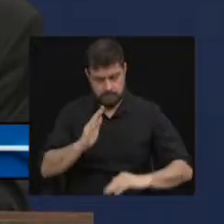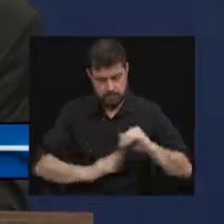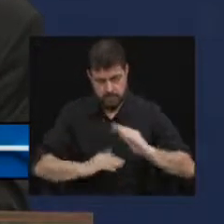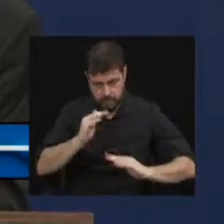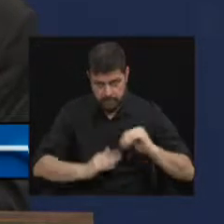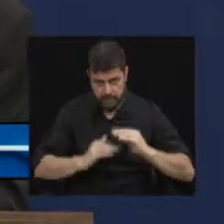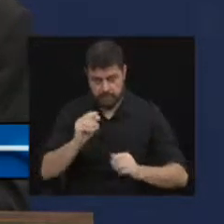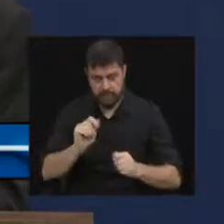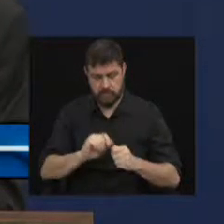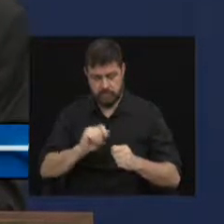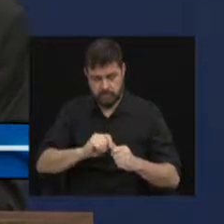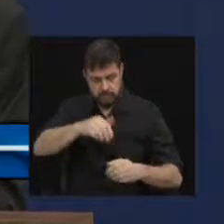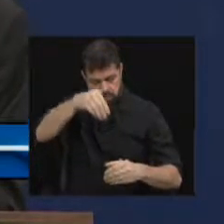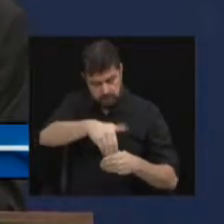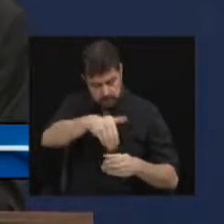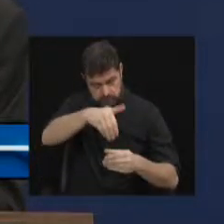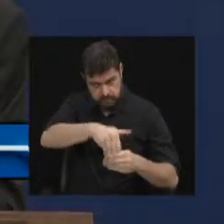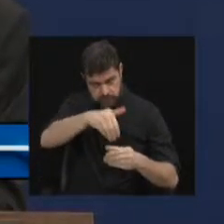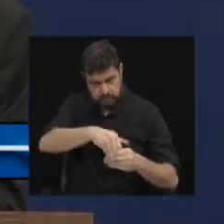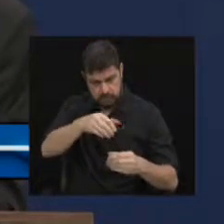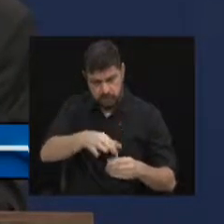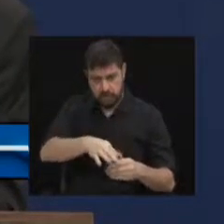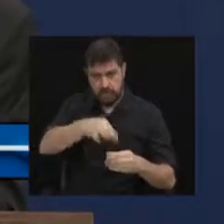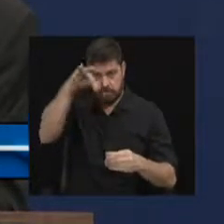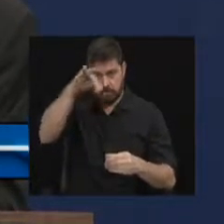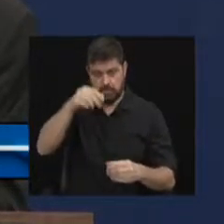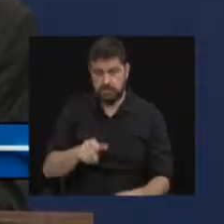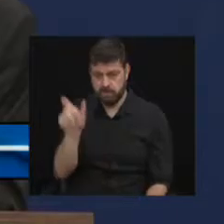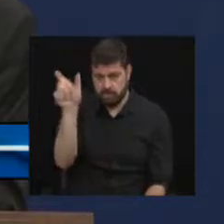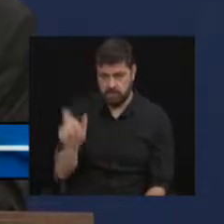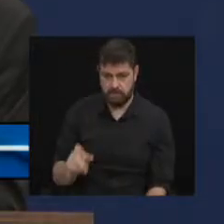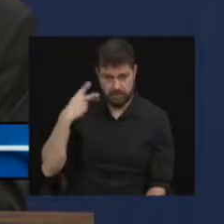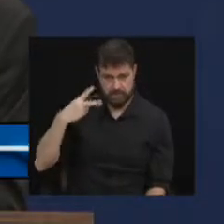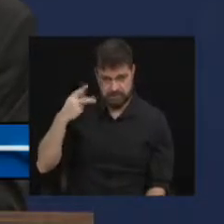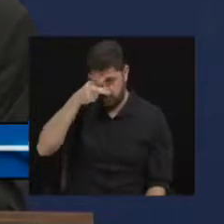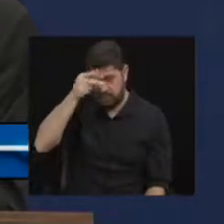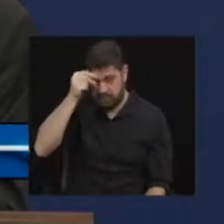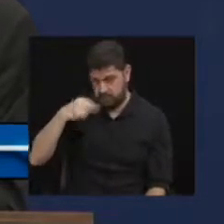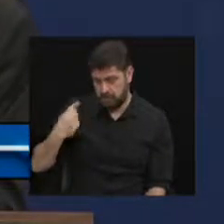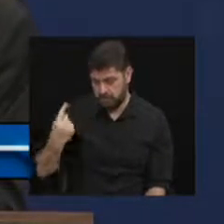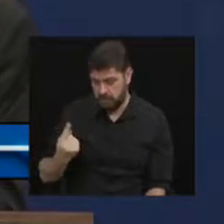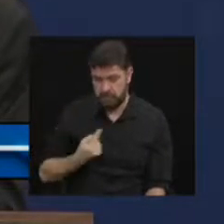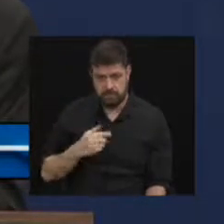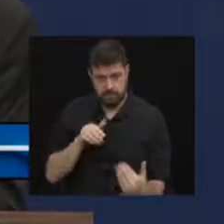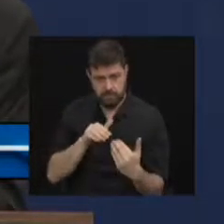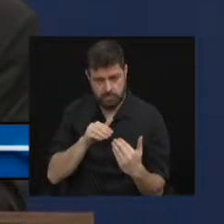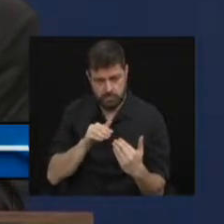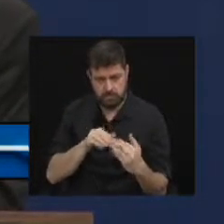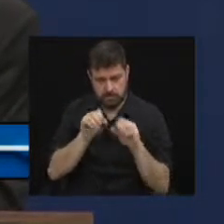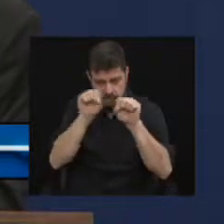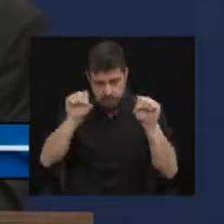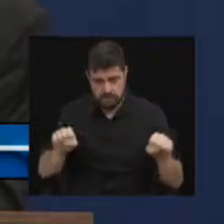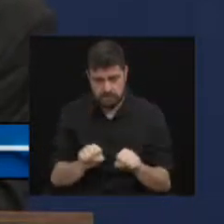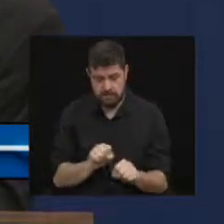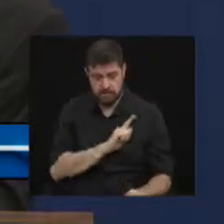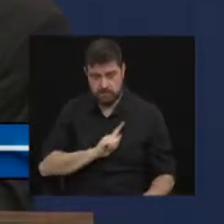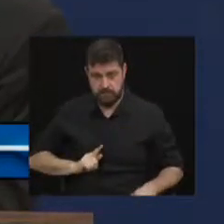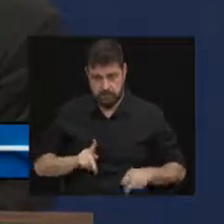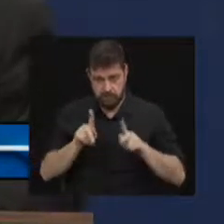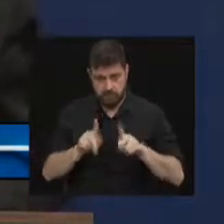que representa os nossos valores, os nossos pensamentos, os nossos conceitos, a nossa família. Então é